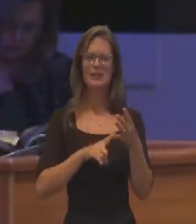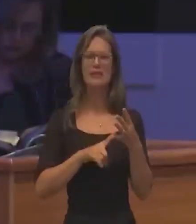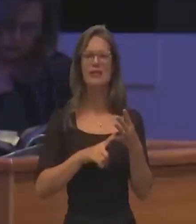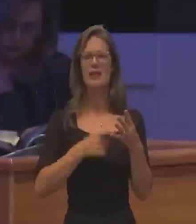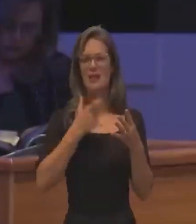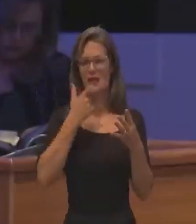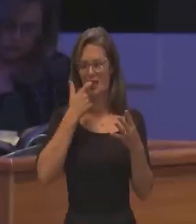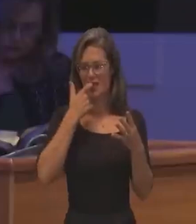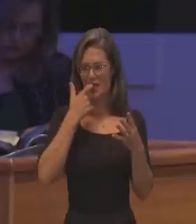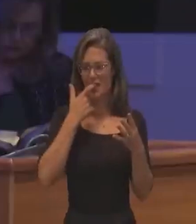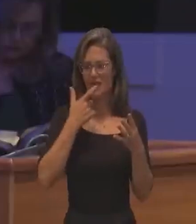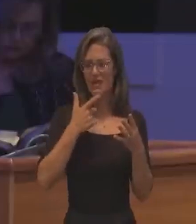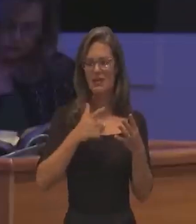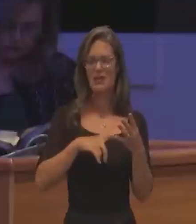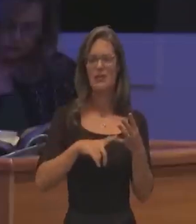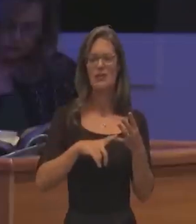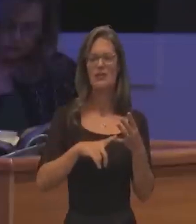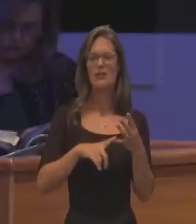egoísmo,